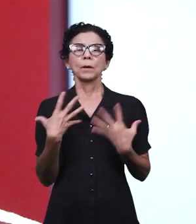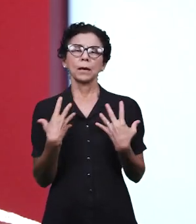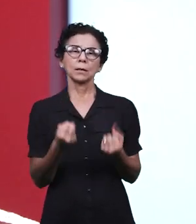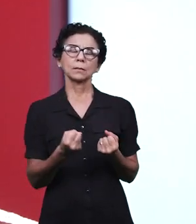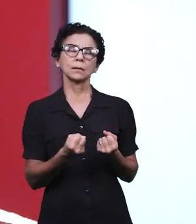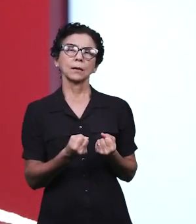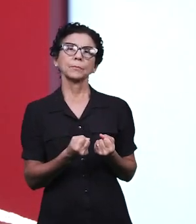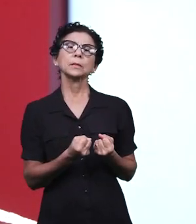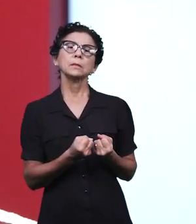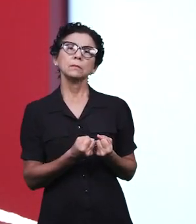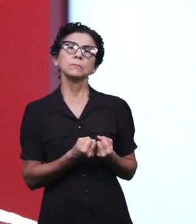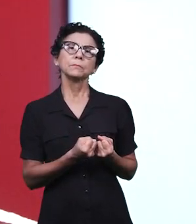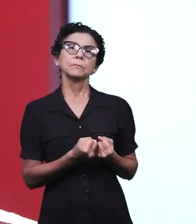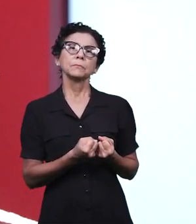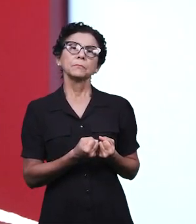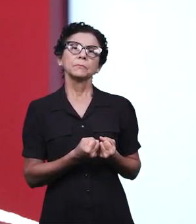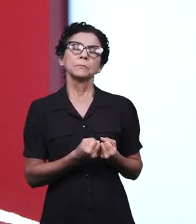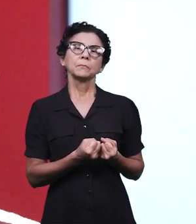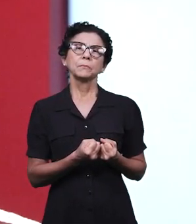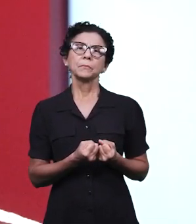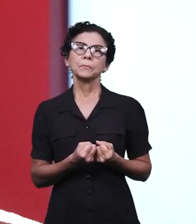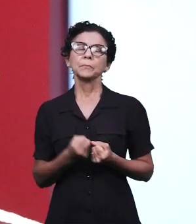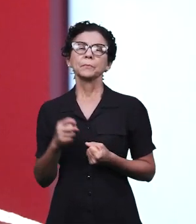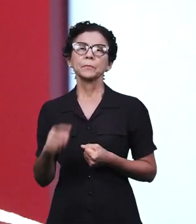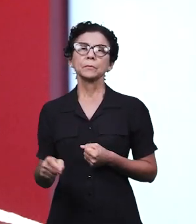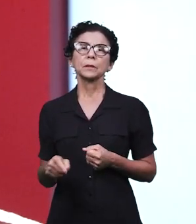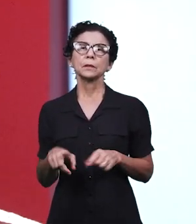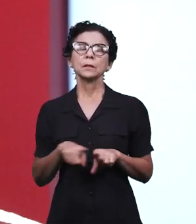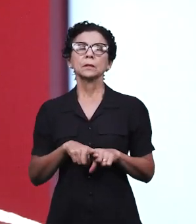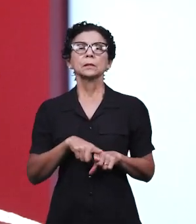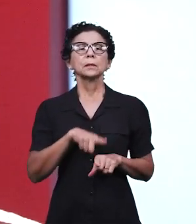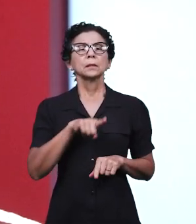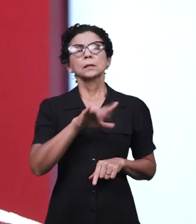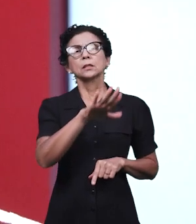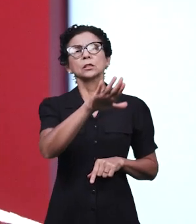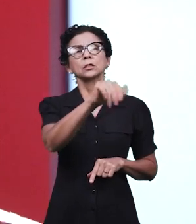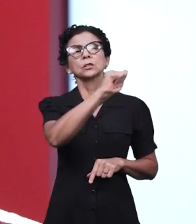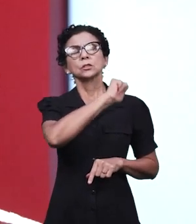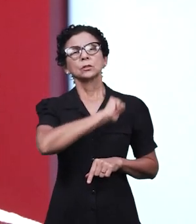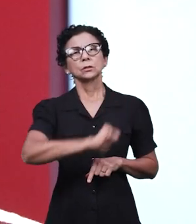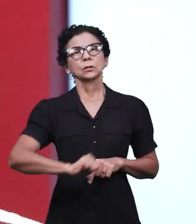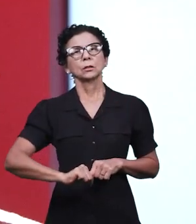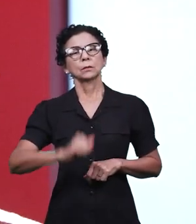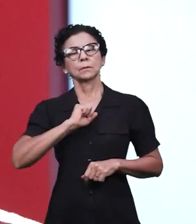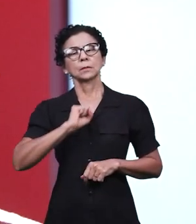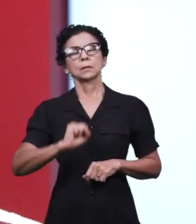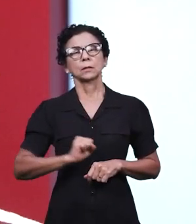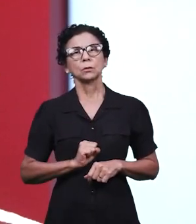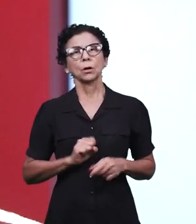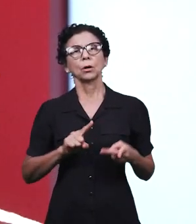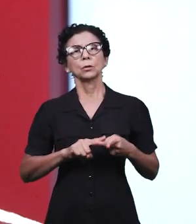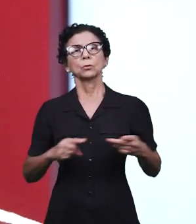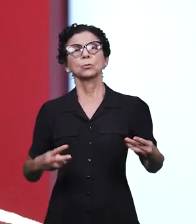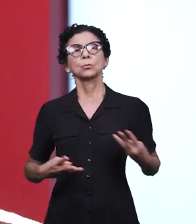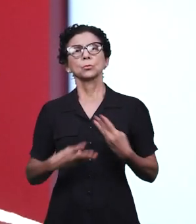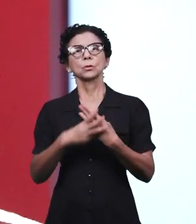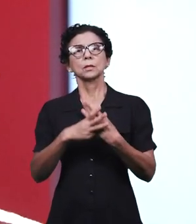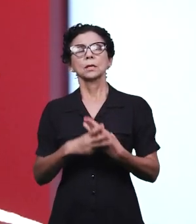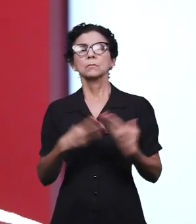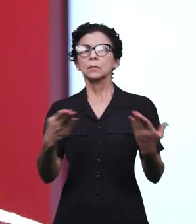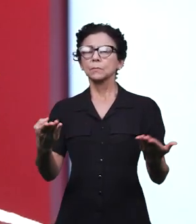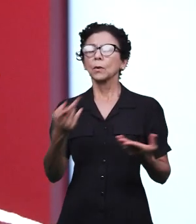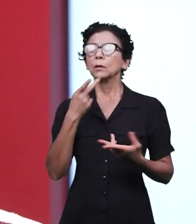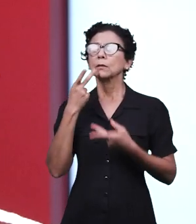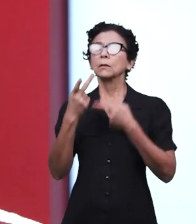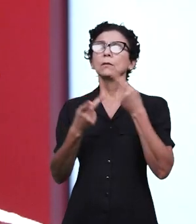e os judeus para que apresentem a acusação que tiverem contra ele, lembrando aqui o que já foi falado, que